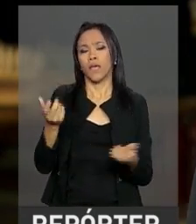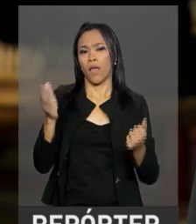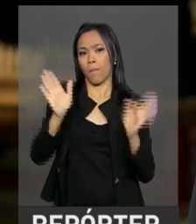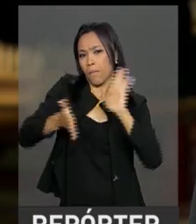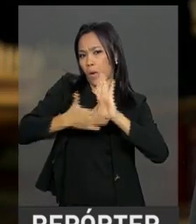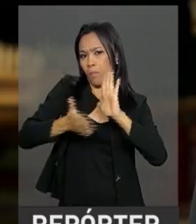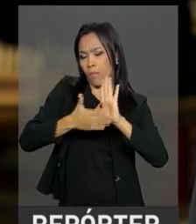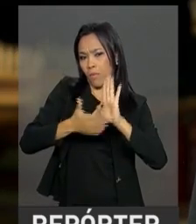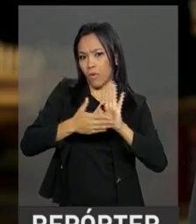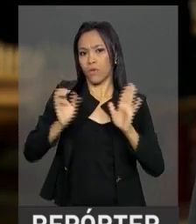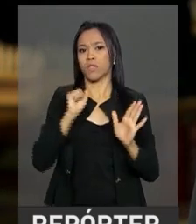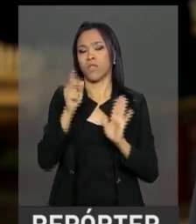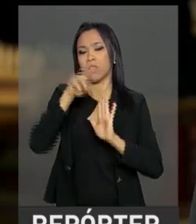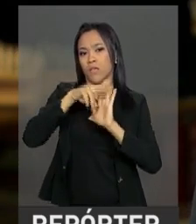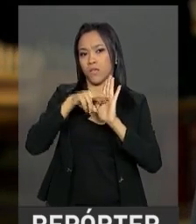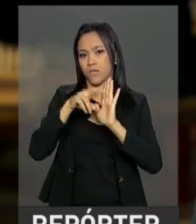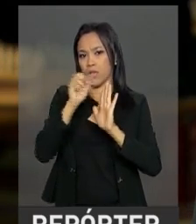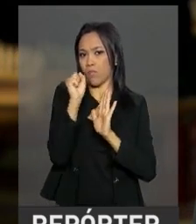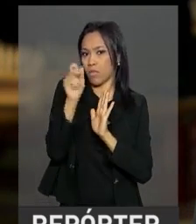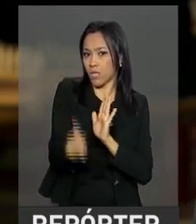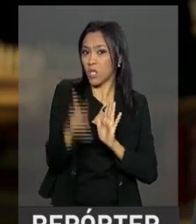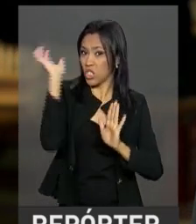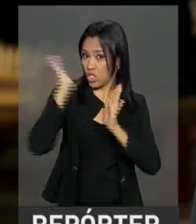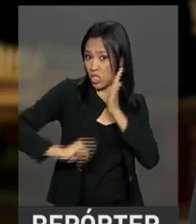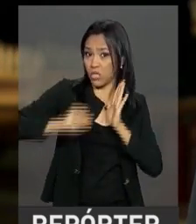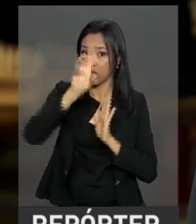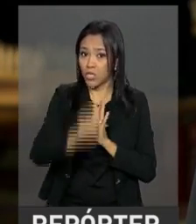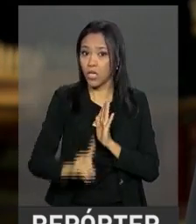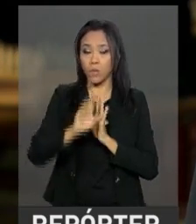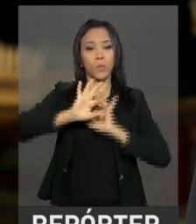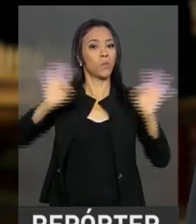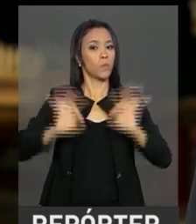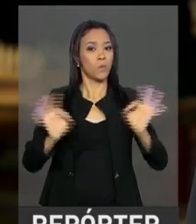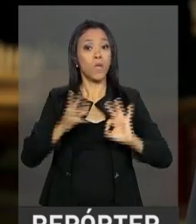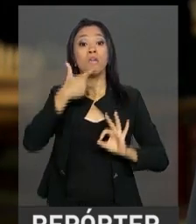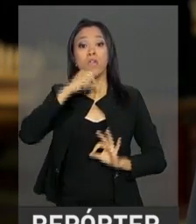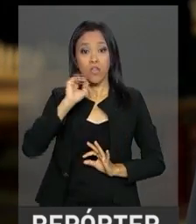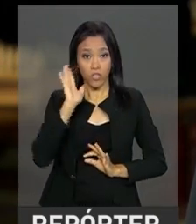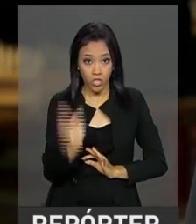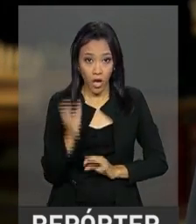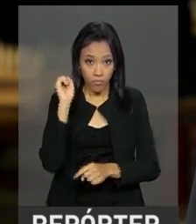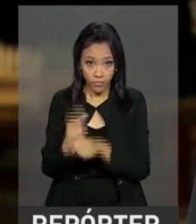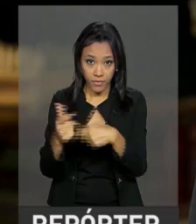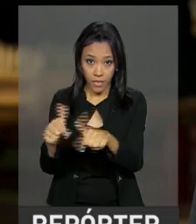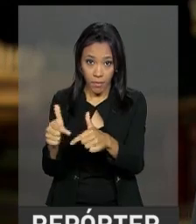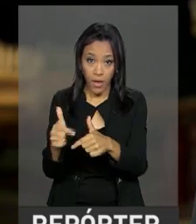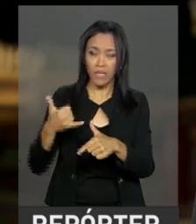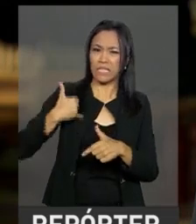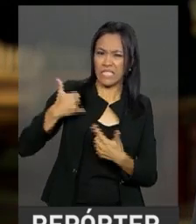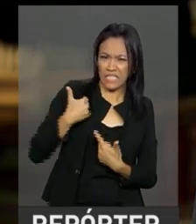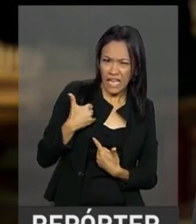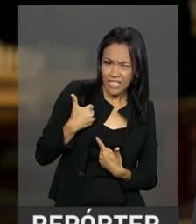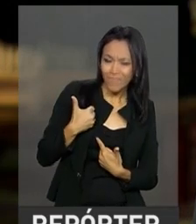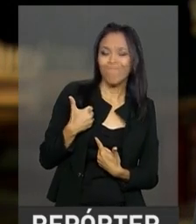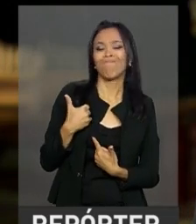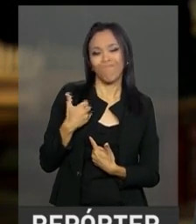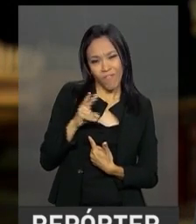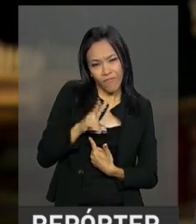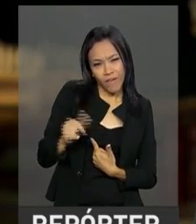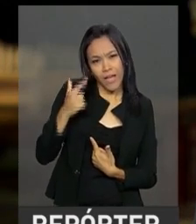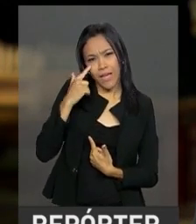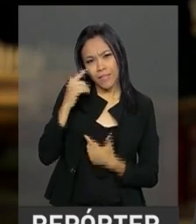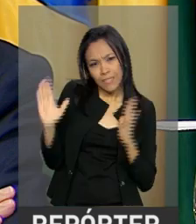Social não retira direitos do cidadão e quem já está no mercado de trabalho e tem uma certa idade vai passar por